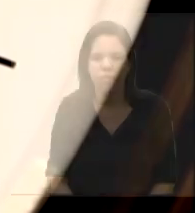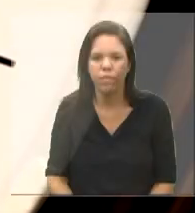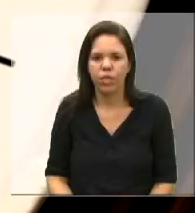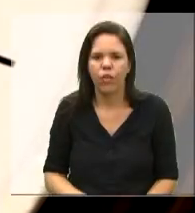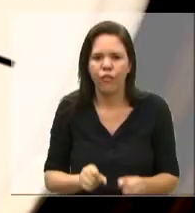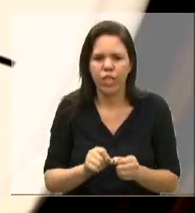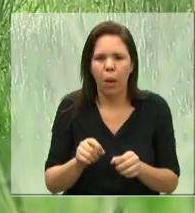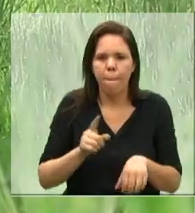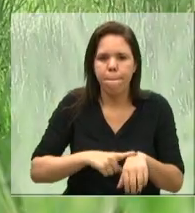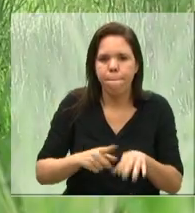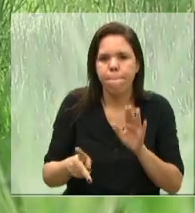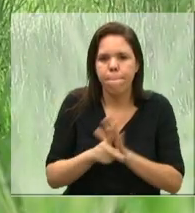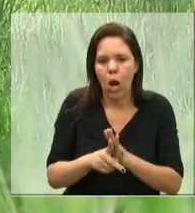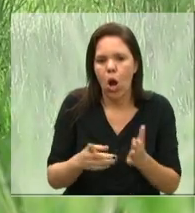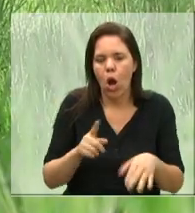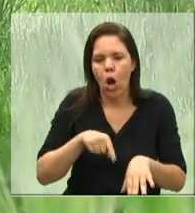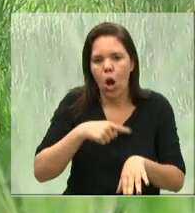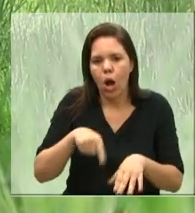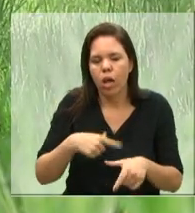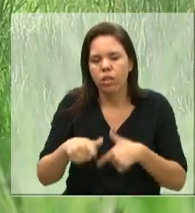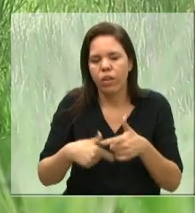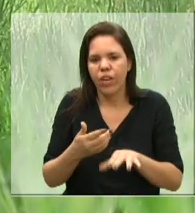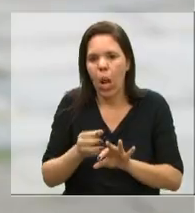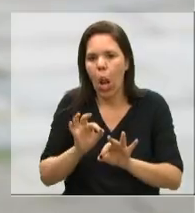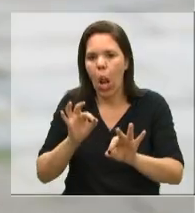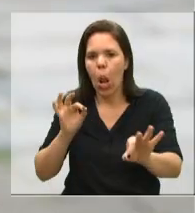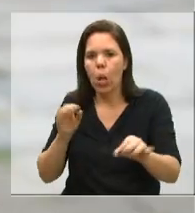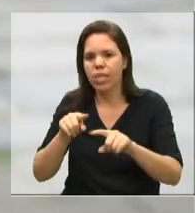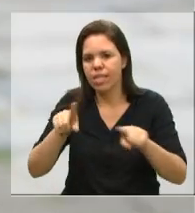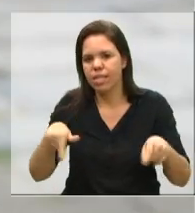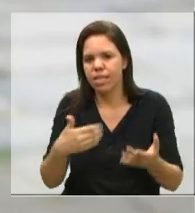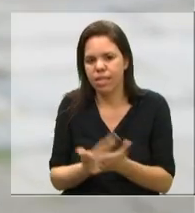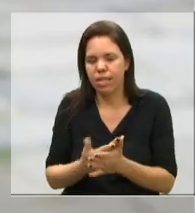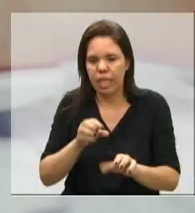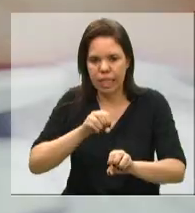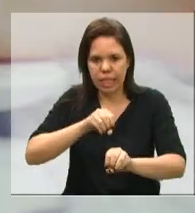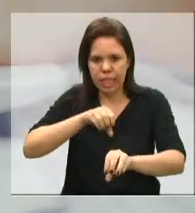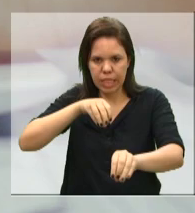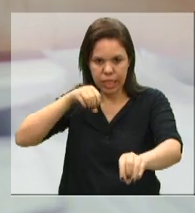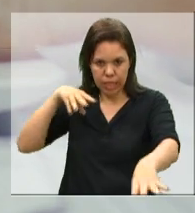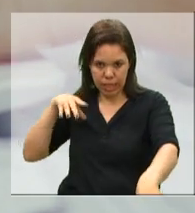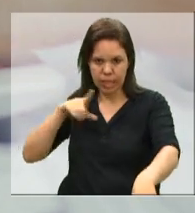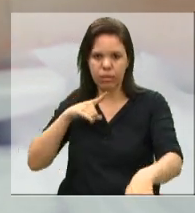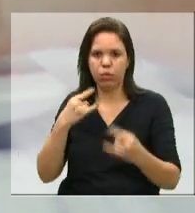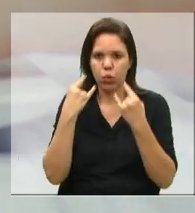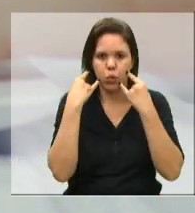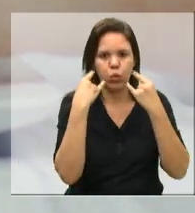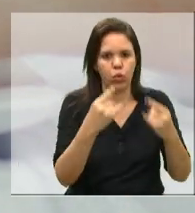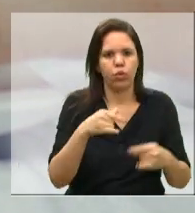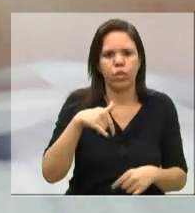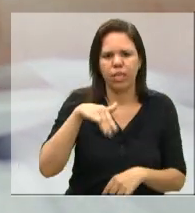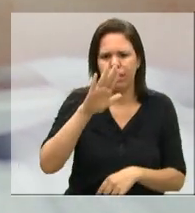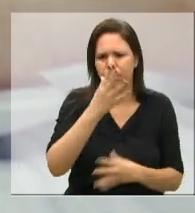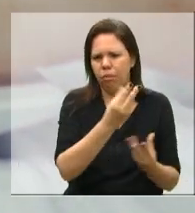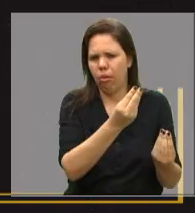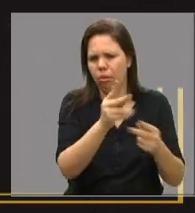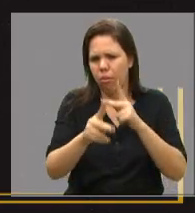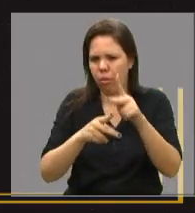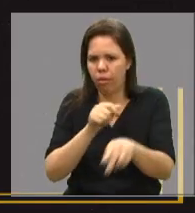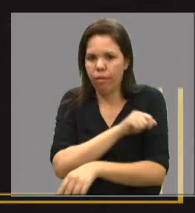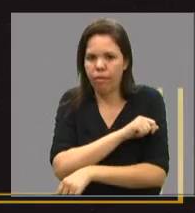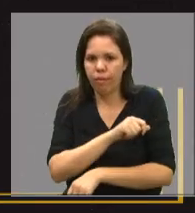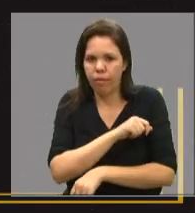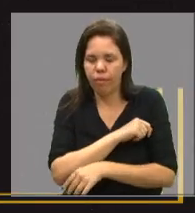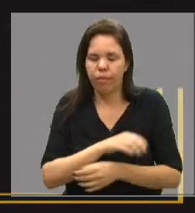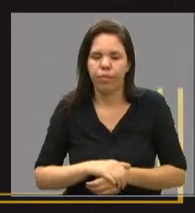Fazer o próprio horário, ficar longe da sala de aula. O ensino à distância tem atraído centenas de alunos.